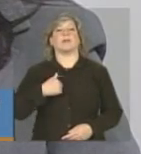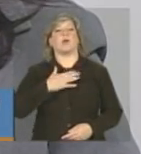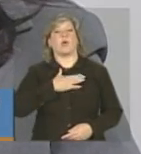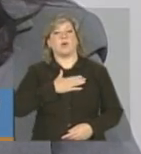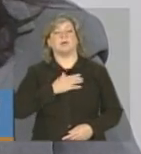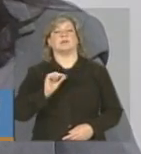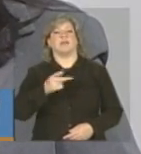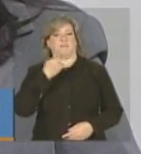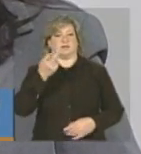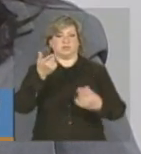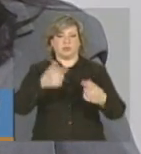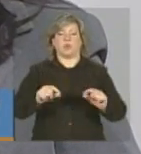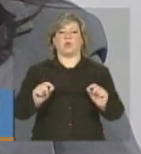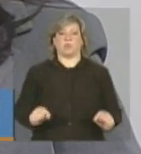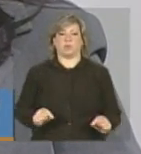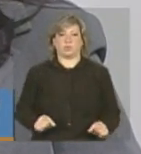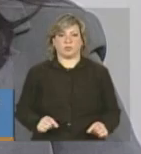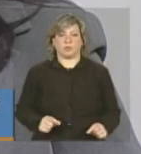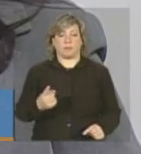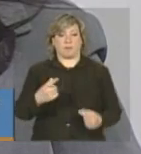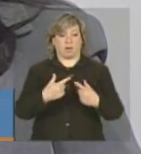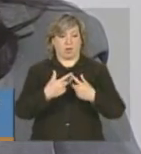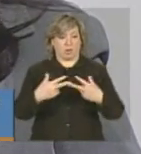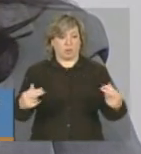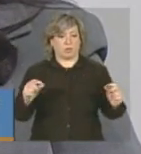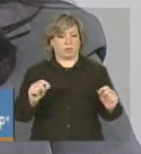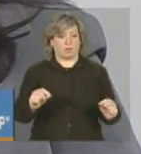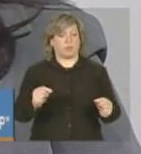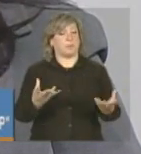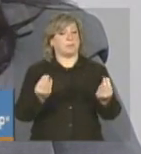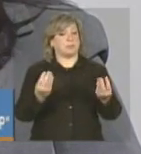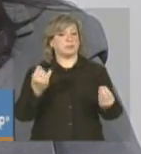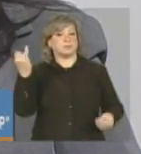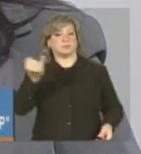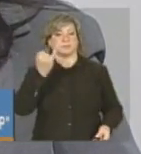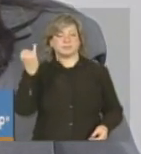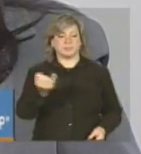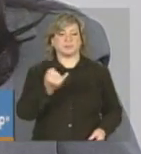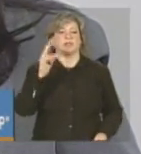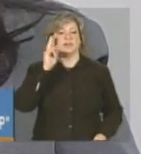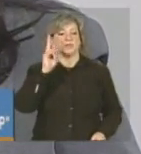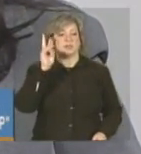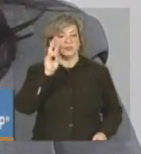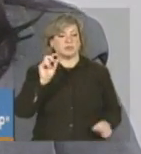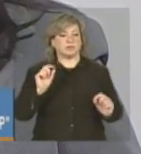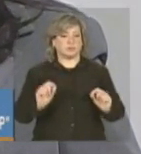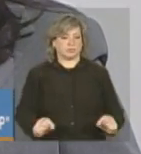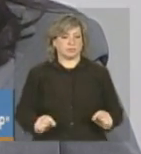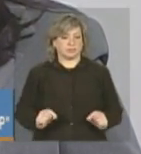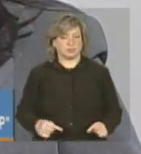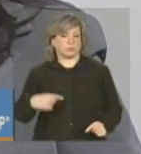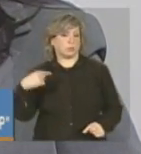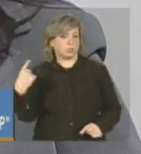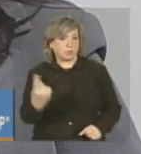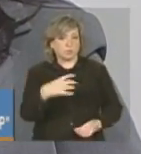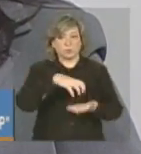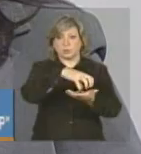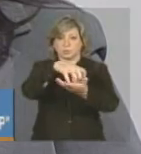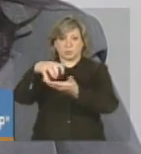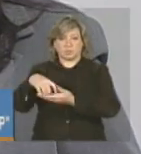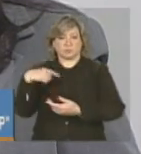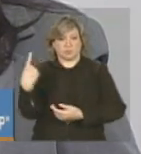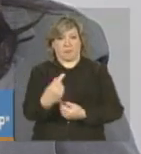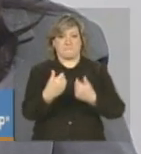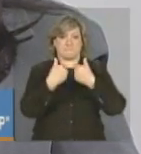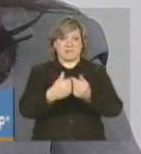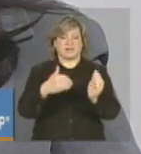aqui um aspecto que a Carolina chamou bastante atenção, de que seja a própria entidade, tanto que solicite a sua